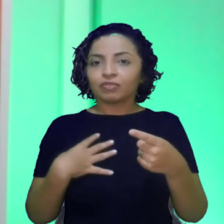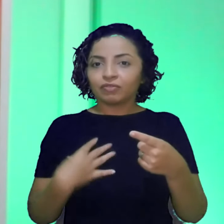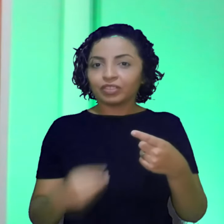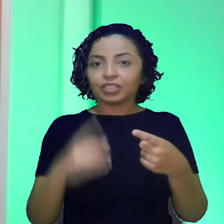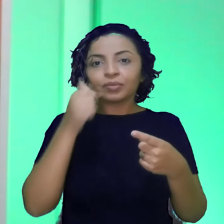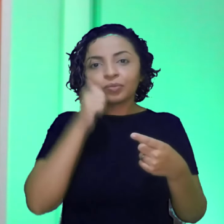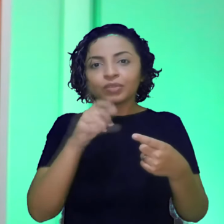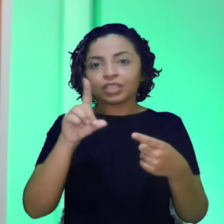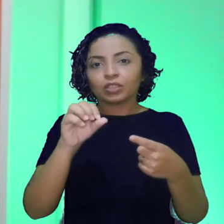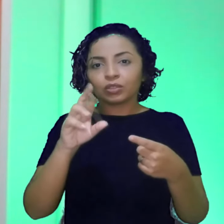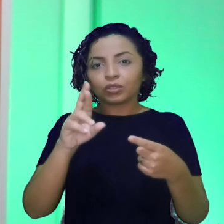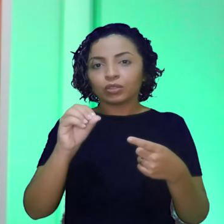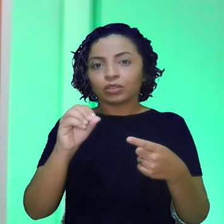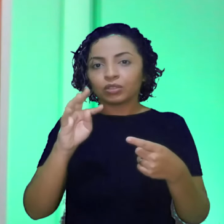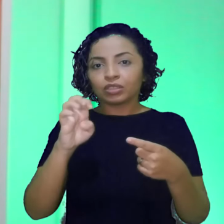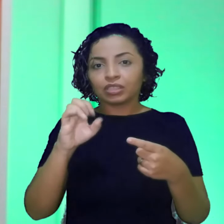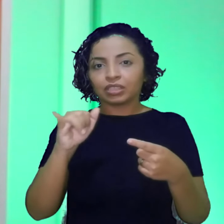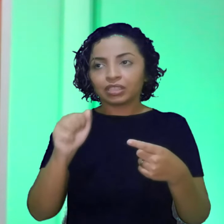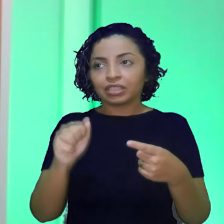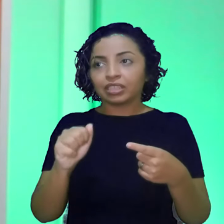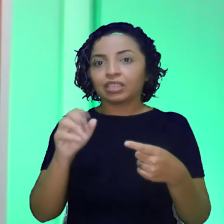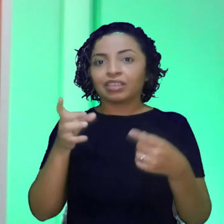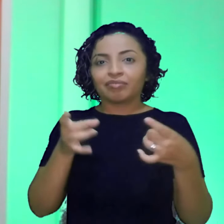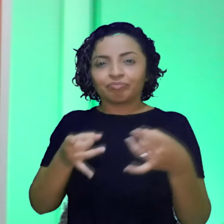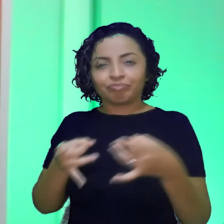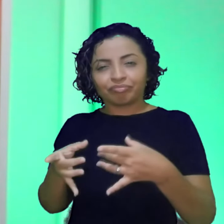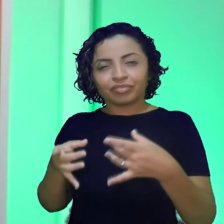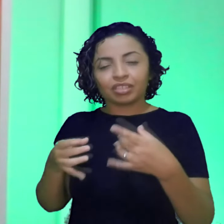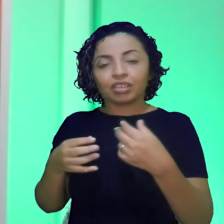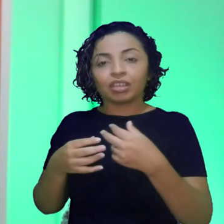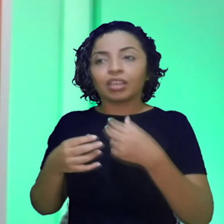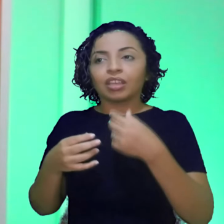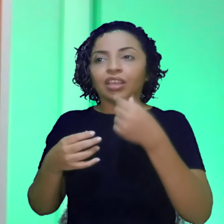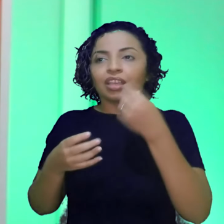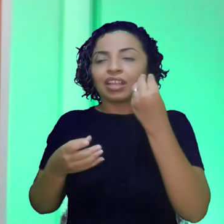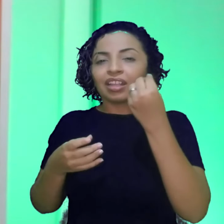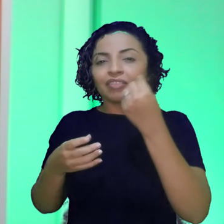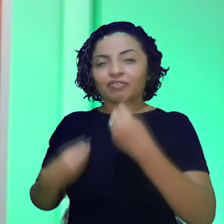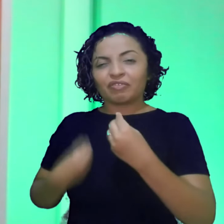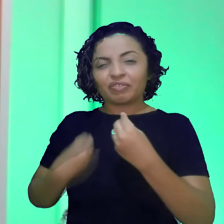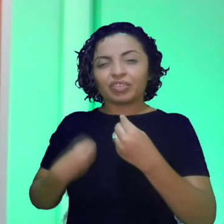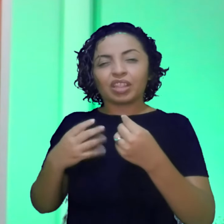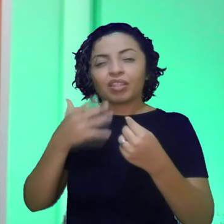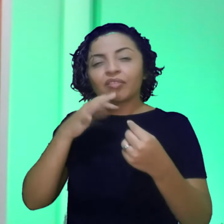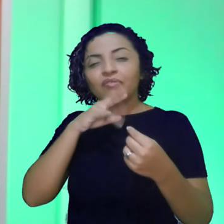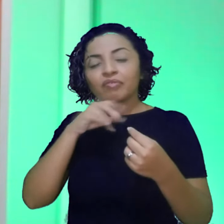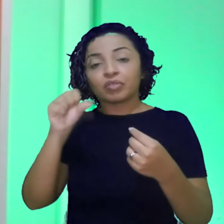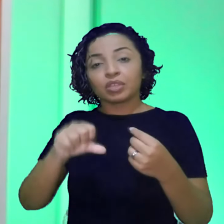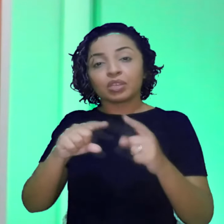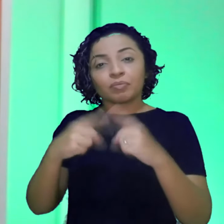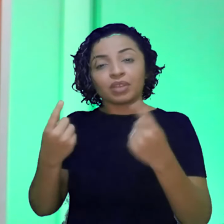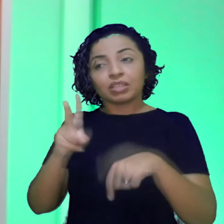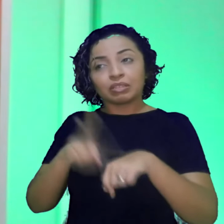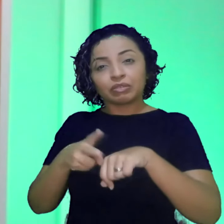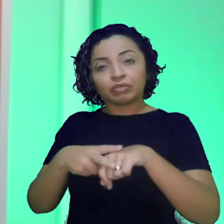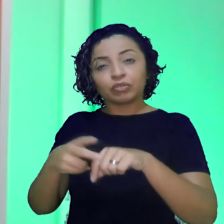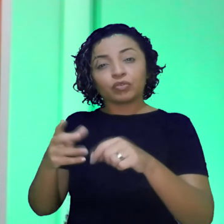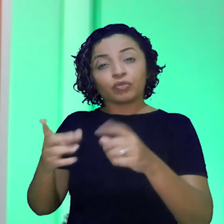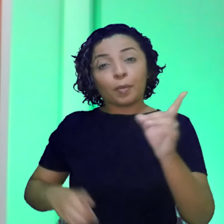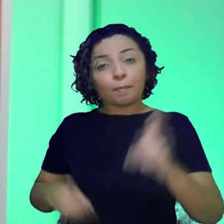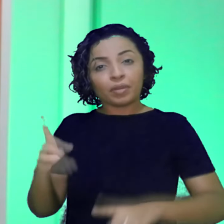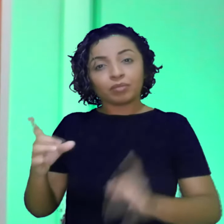Doroteia resolve abandonar a prostituição e procurar por suas primas em busca de uma vida virtuosa. As três viúvas, no entanto, a repudiam por causa de seu passado e por